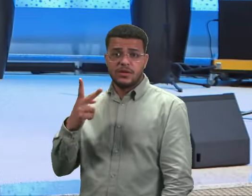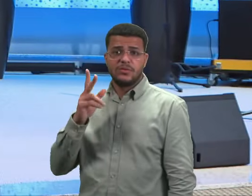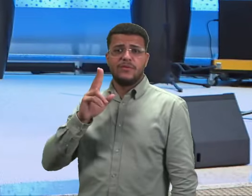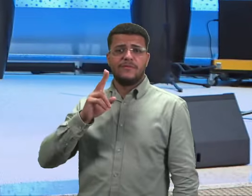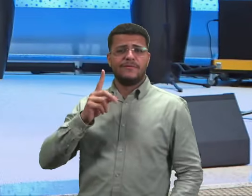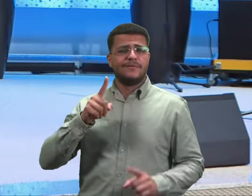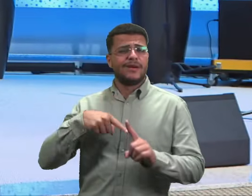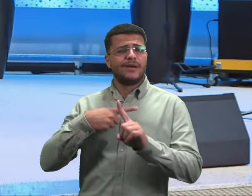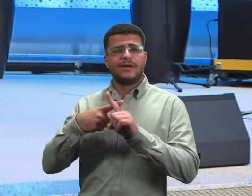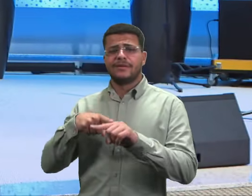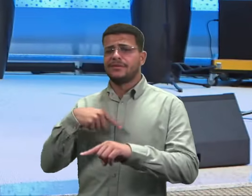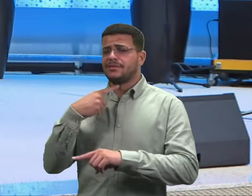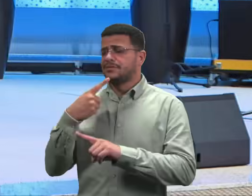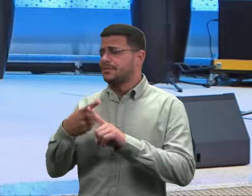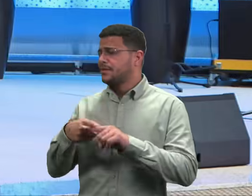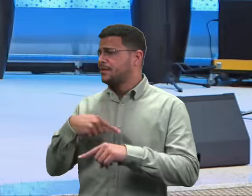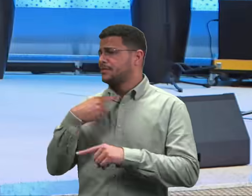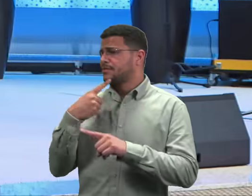me seguir.